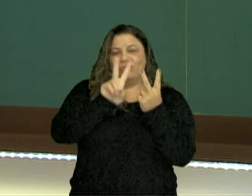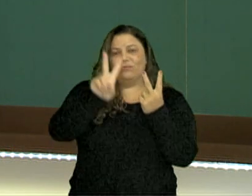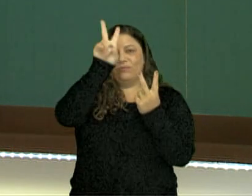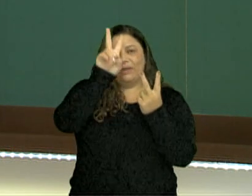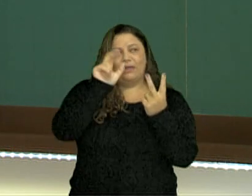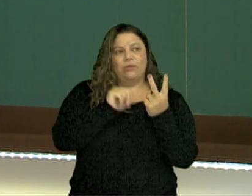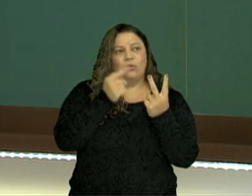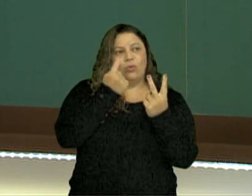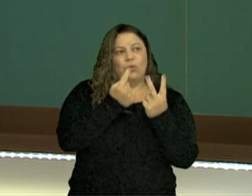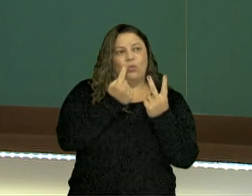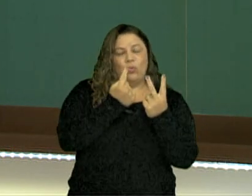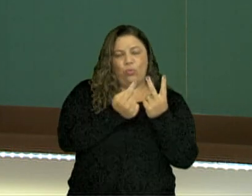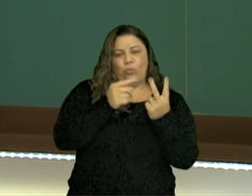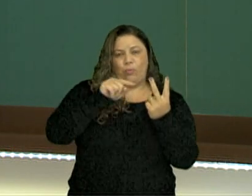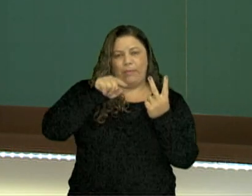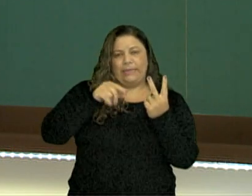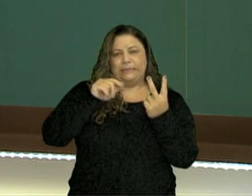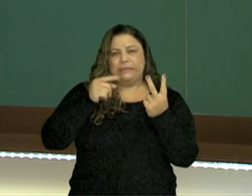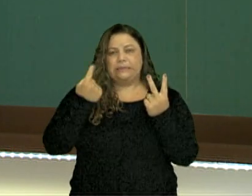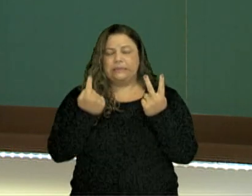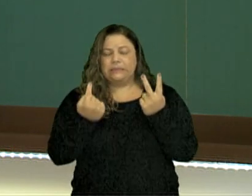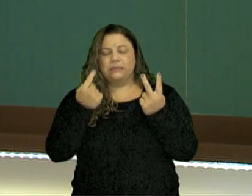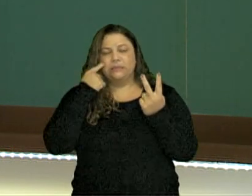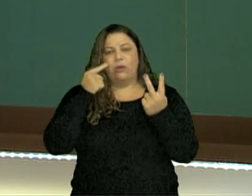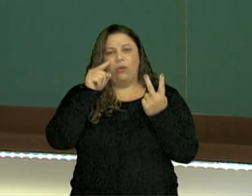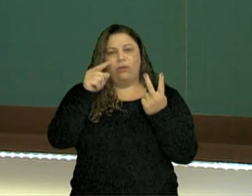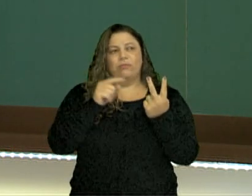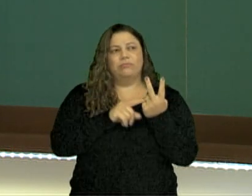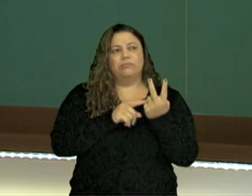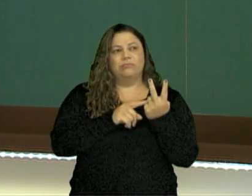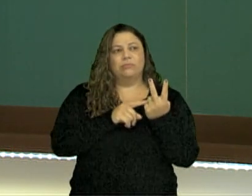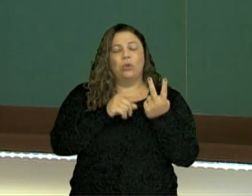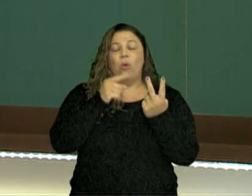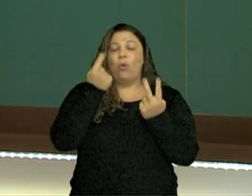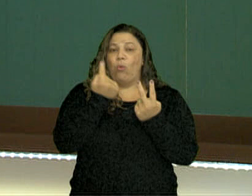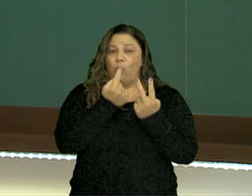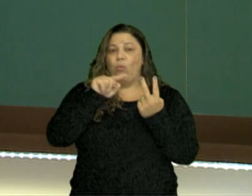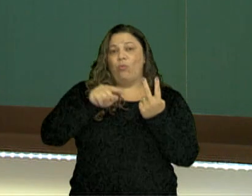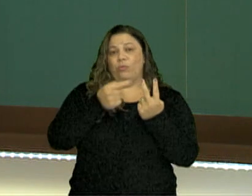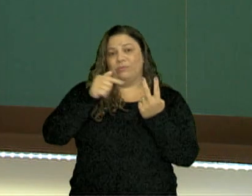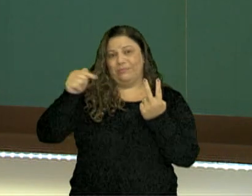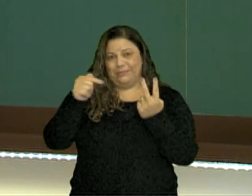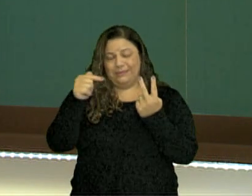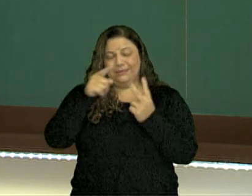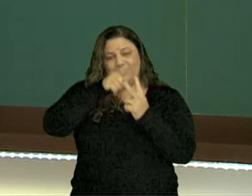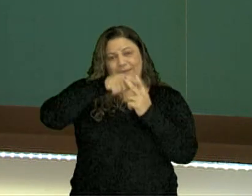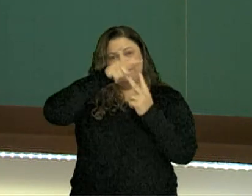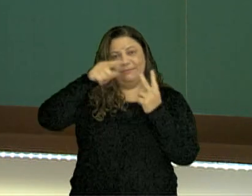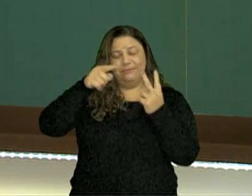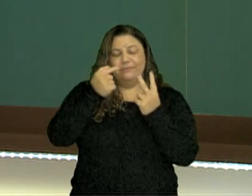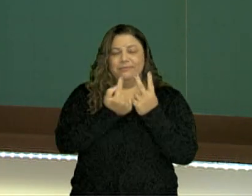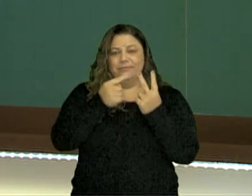1 mais i. E tiro a raiz 12ª de 1,7, que vai ser